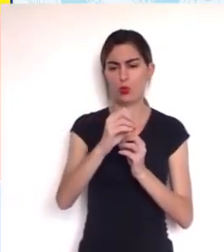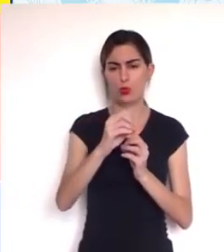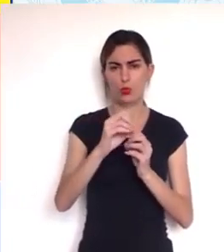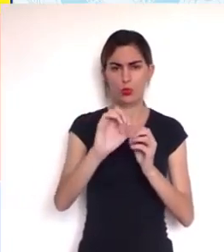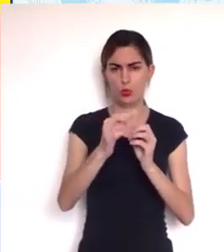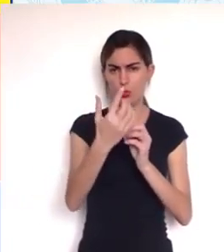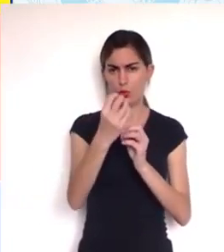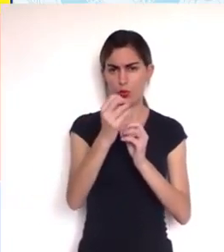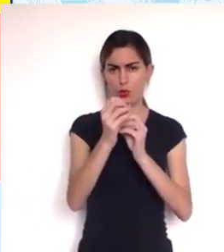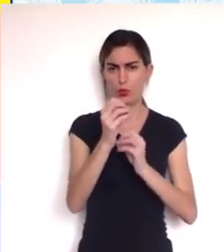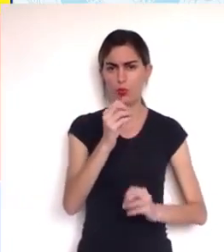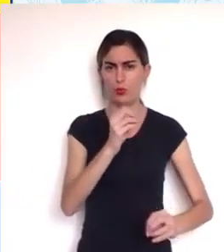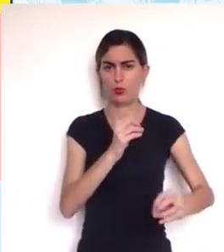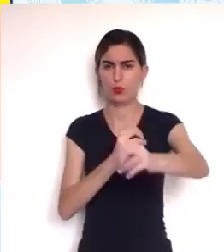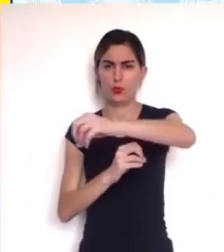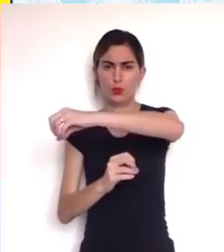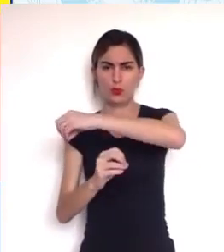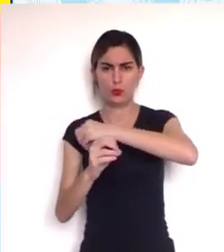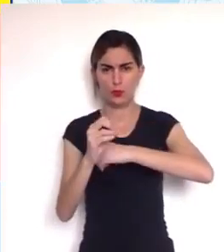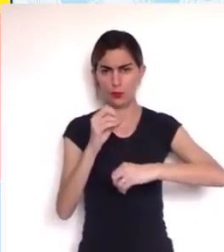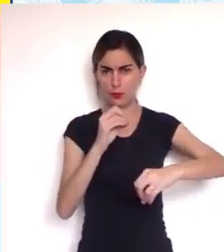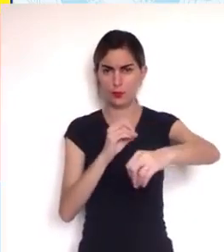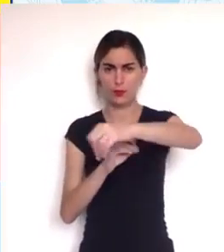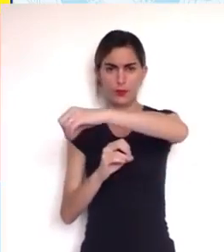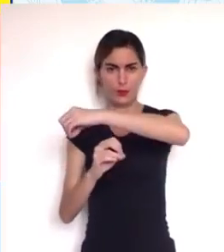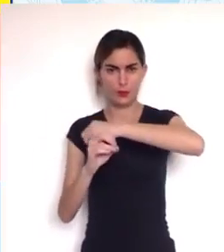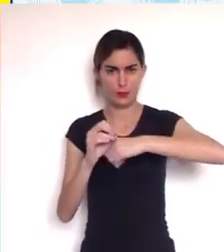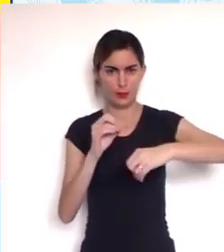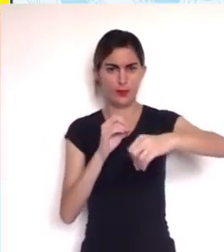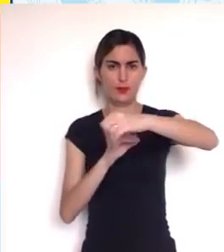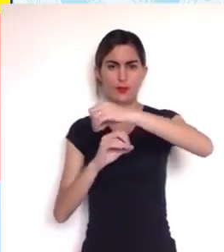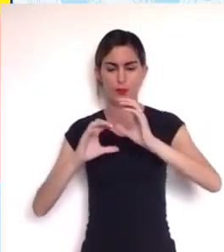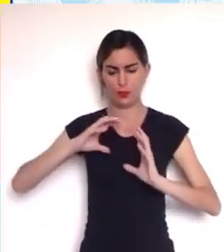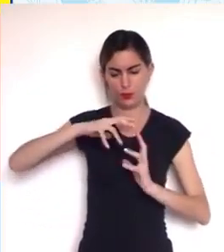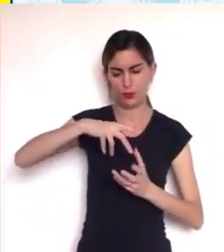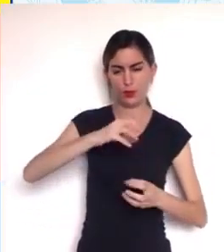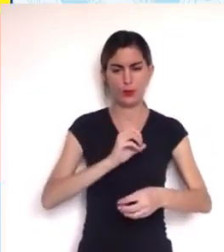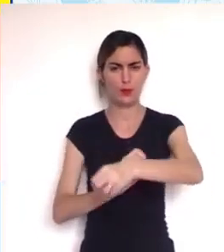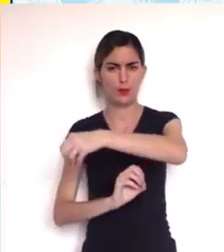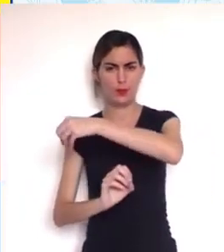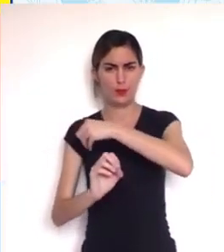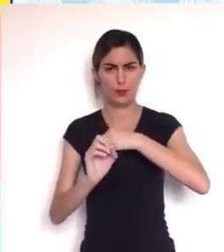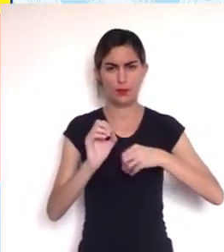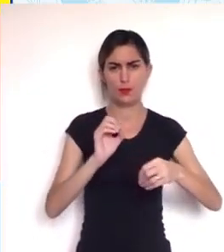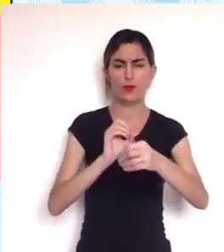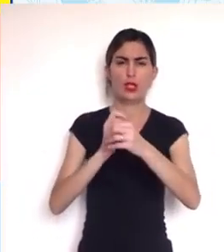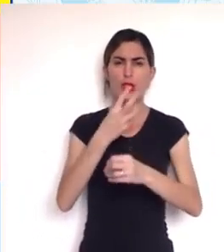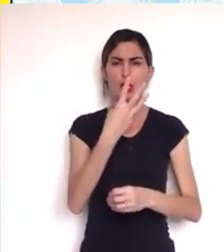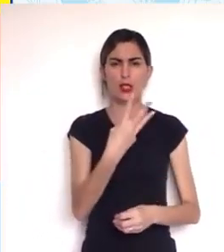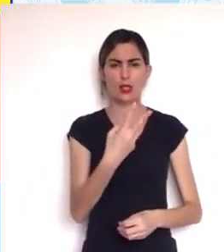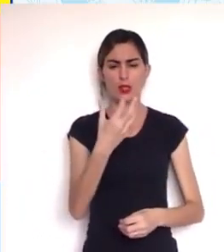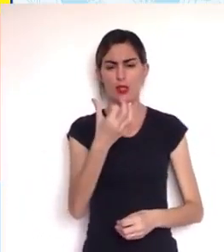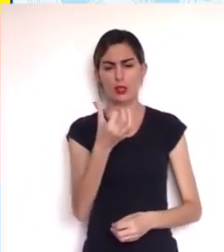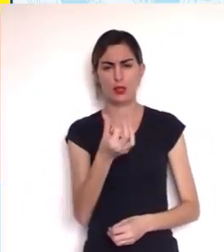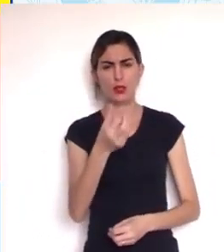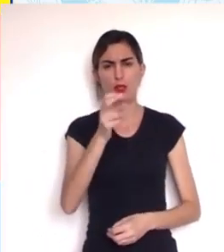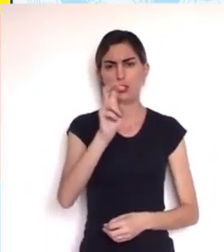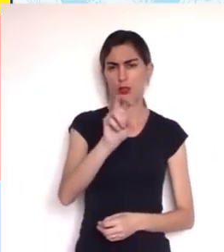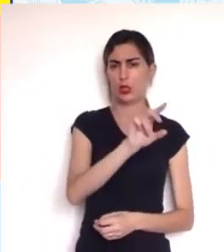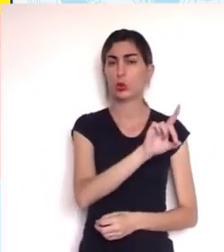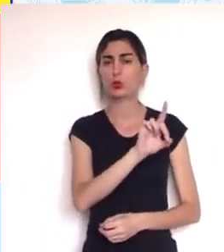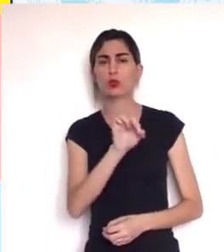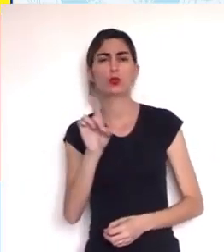Né? Esse movimento que a Terra ela realiza em torno do Sol vai demorar cerca aí de